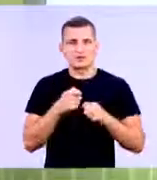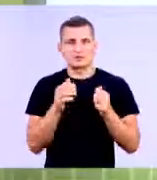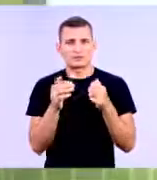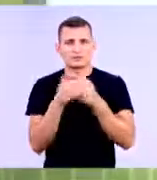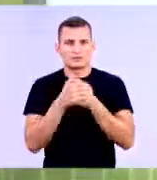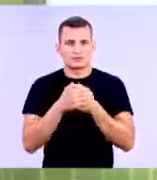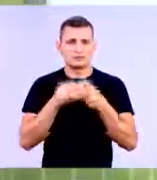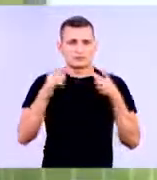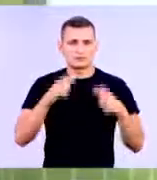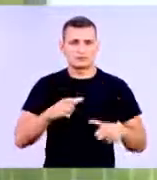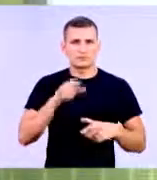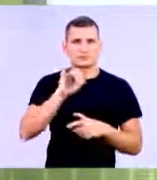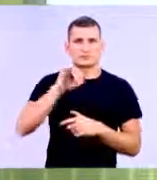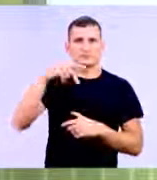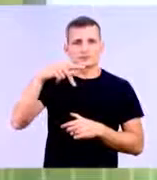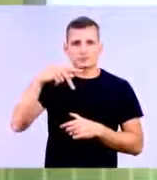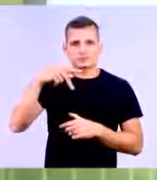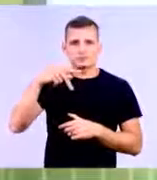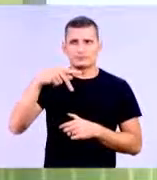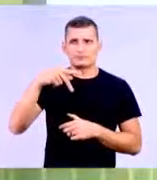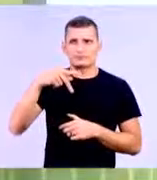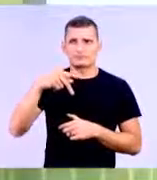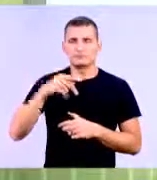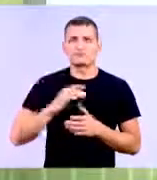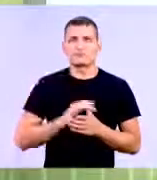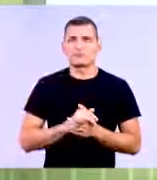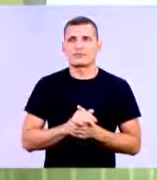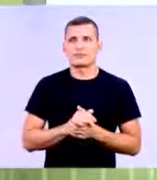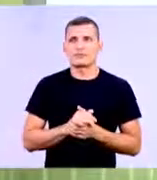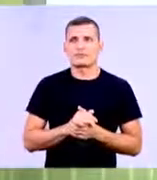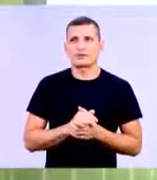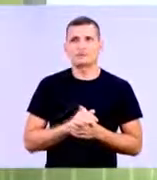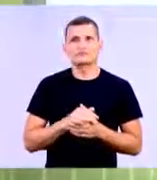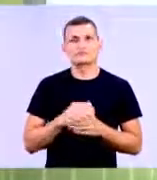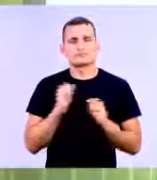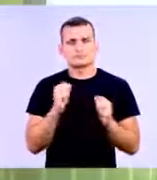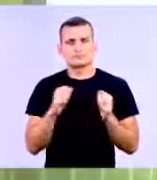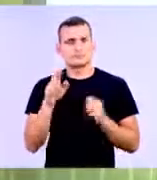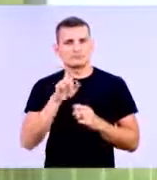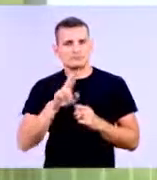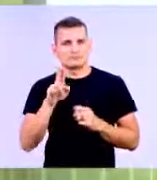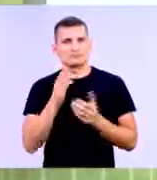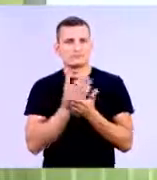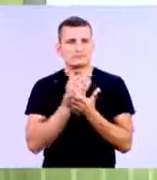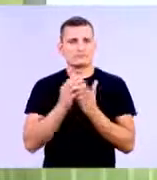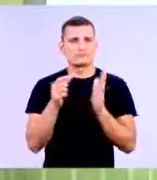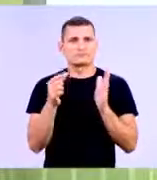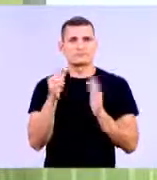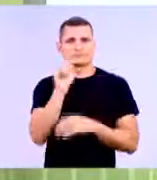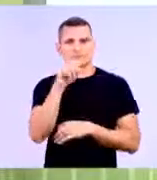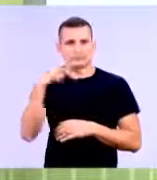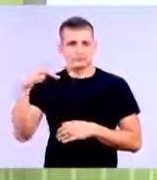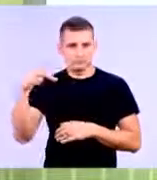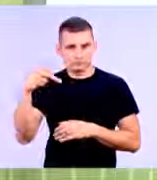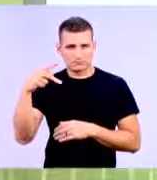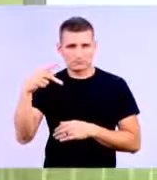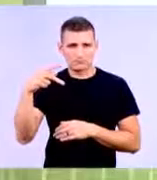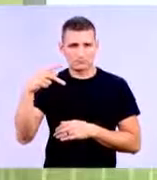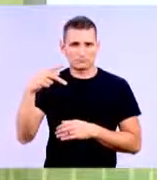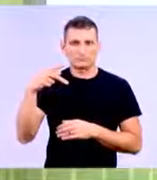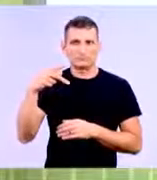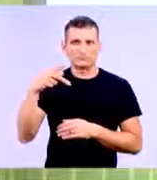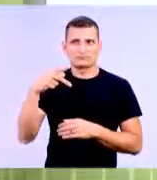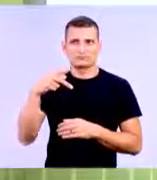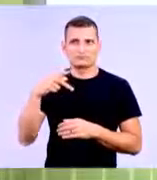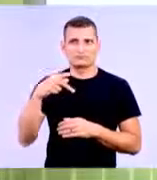o endereço, né? Eu não vou falar nomes aqui, mas de repente você utiliza algum tipo de aplicativo, uma alternativa